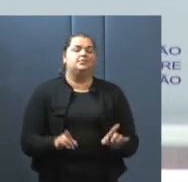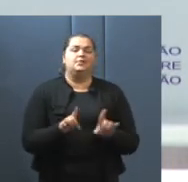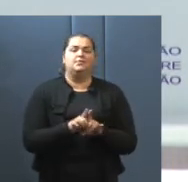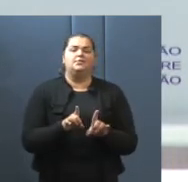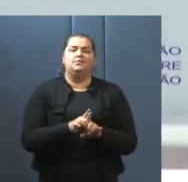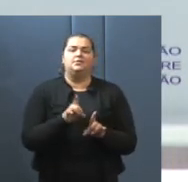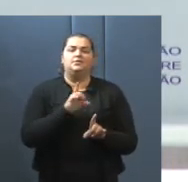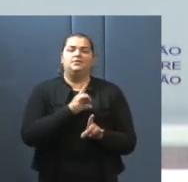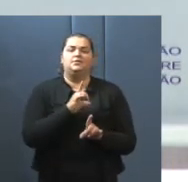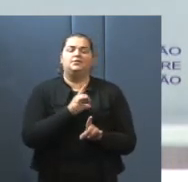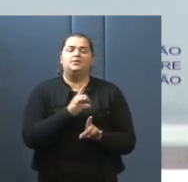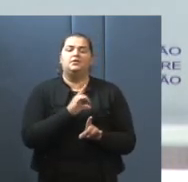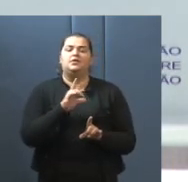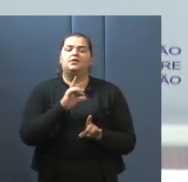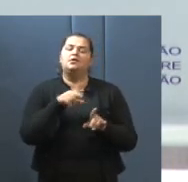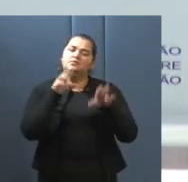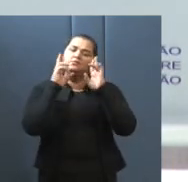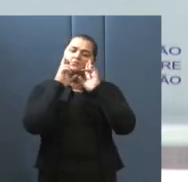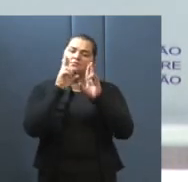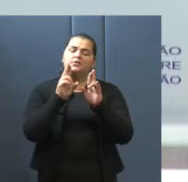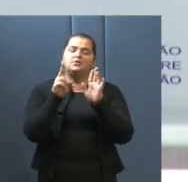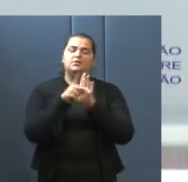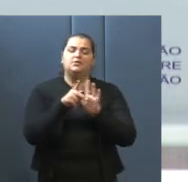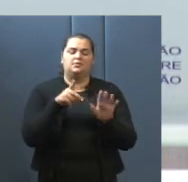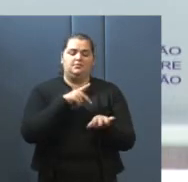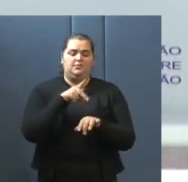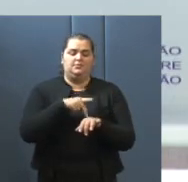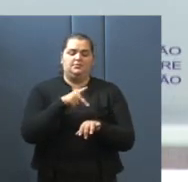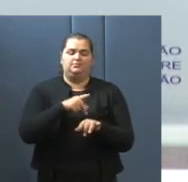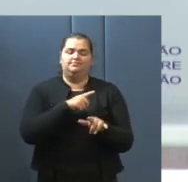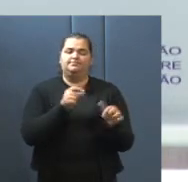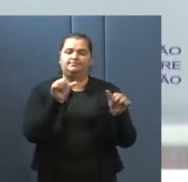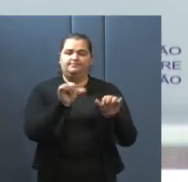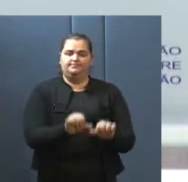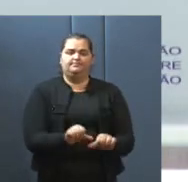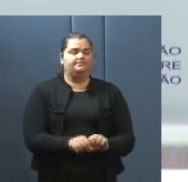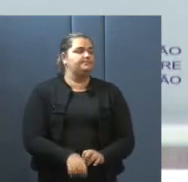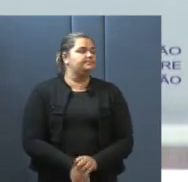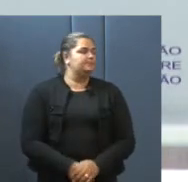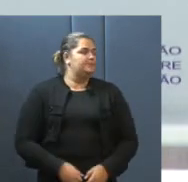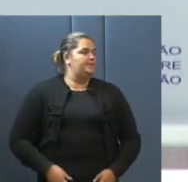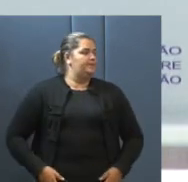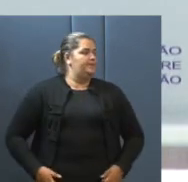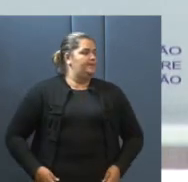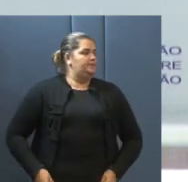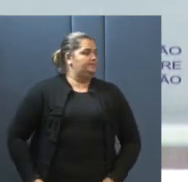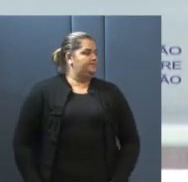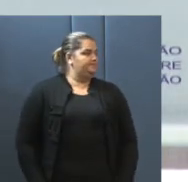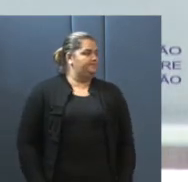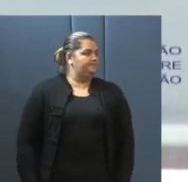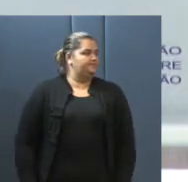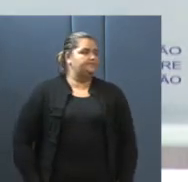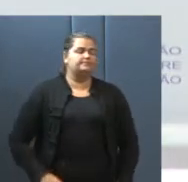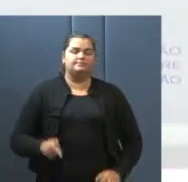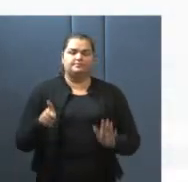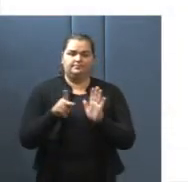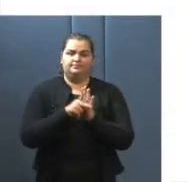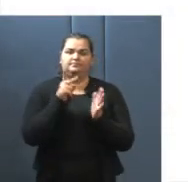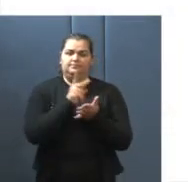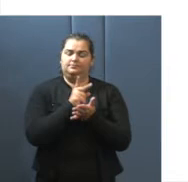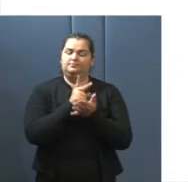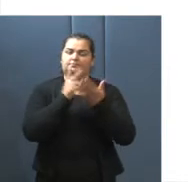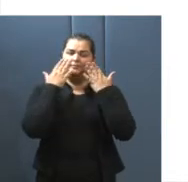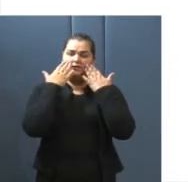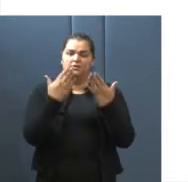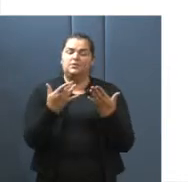diplomatas que analisam a causa entendem que aquele país está em desacordo com esses princípios. Dando continuidade à nossa apresentação, você